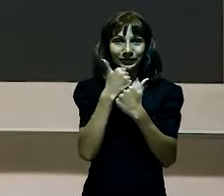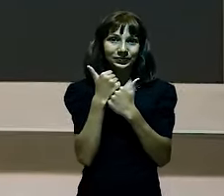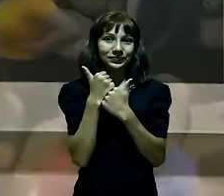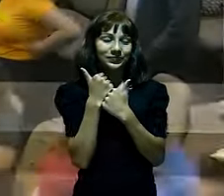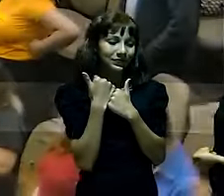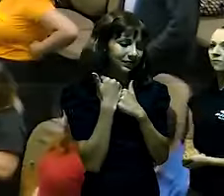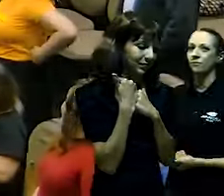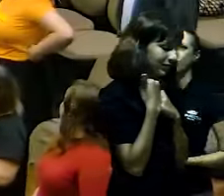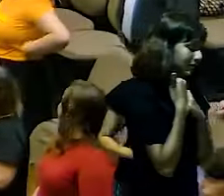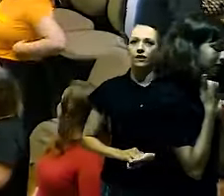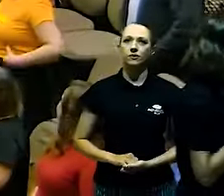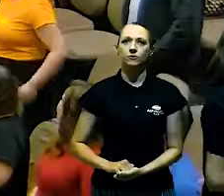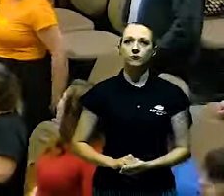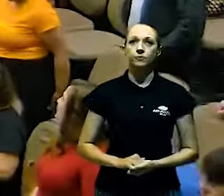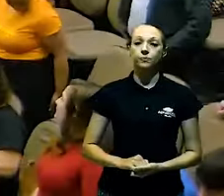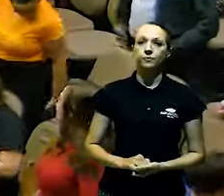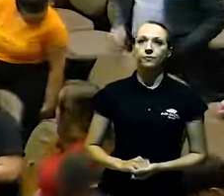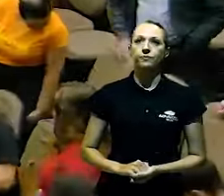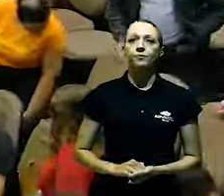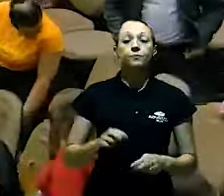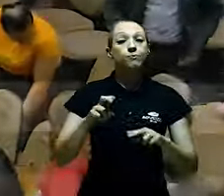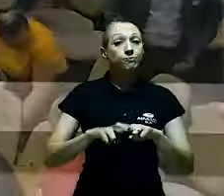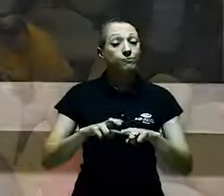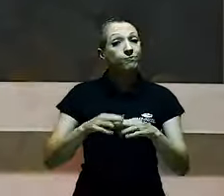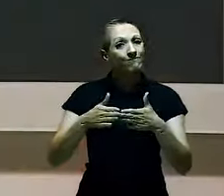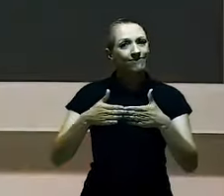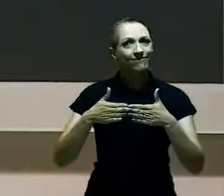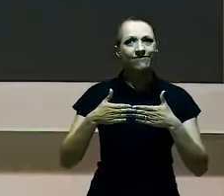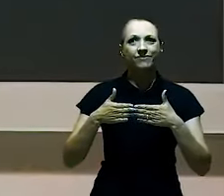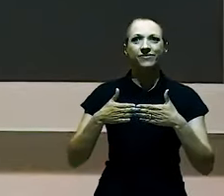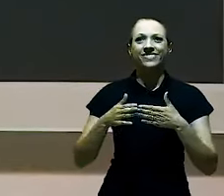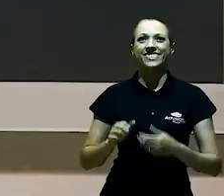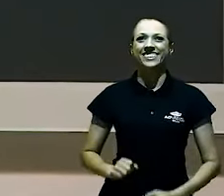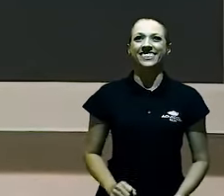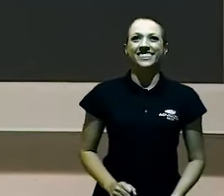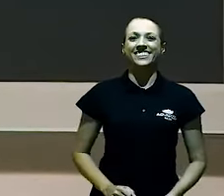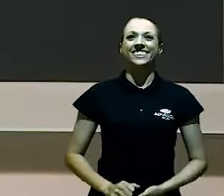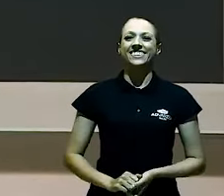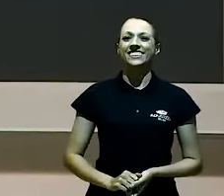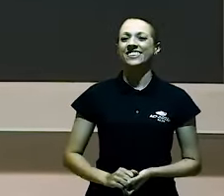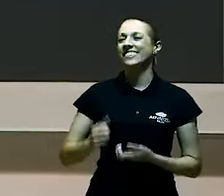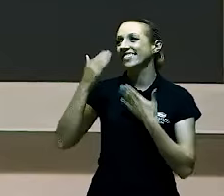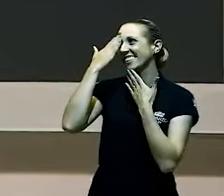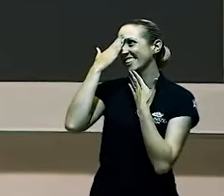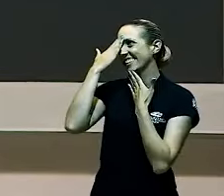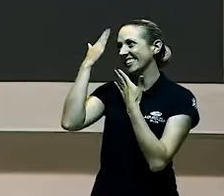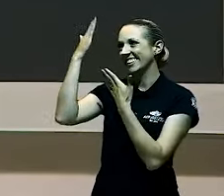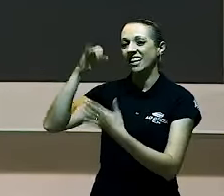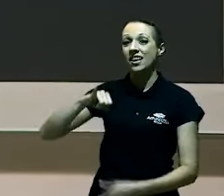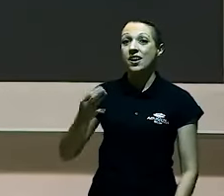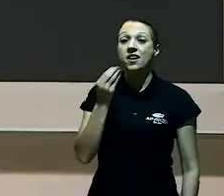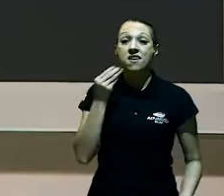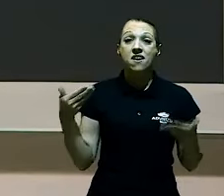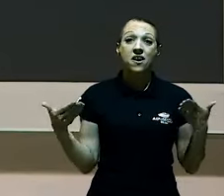Senhor. Toma o teu assento, por gentileza. Meu louvor a Deus pela oportunidade dada nesta noite